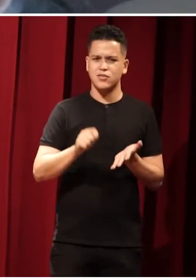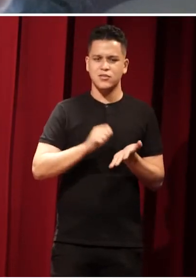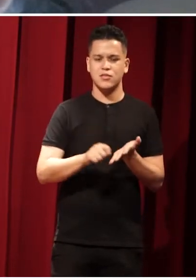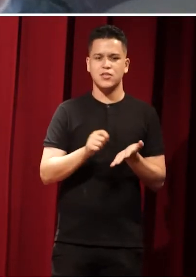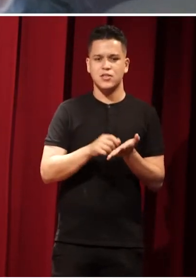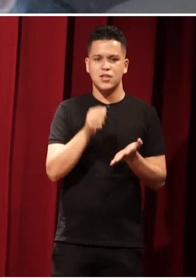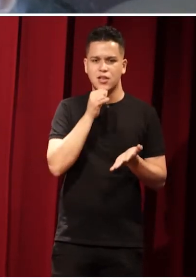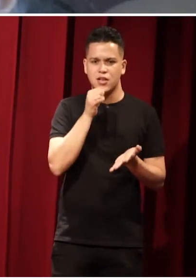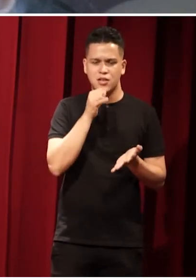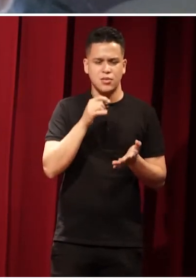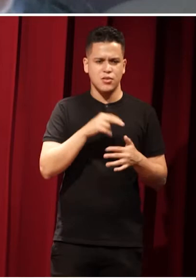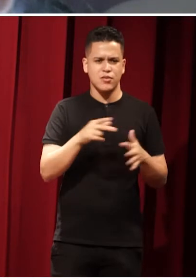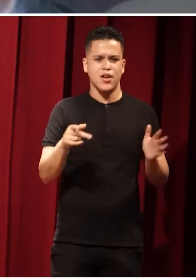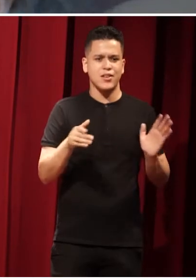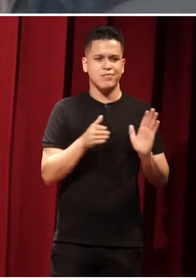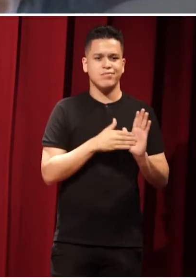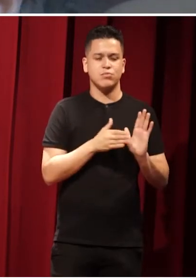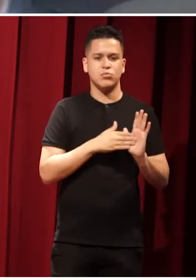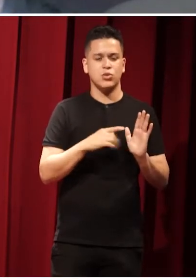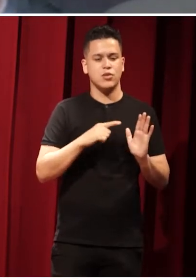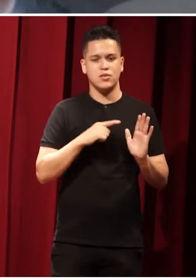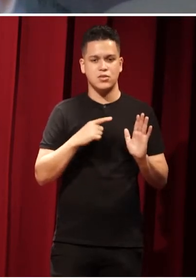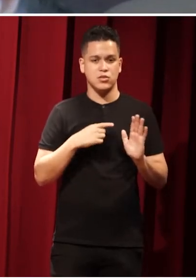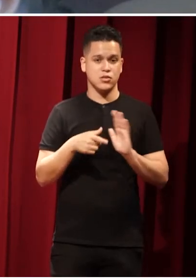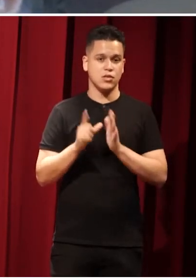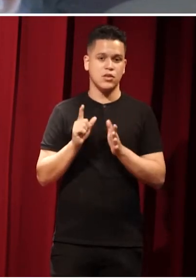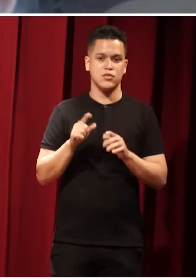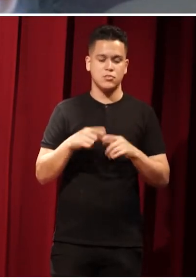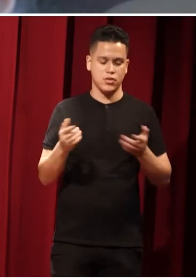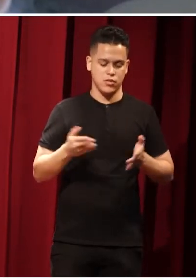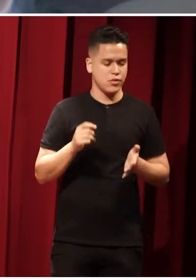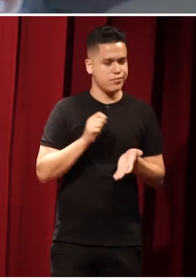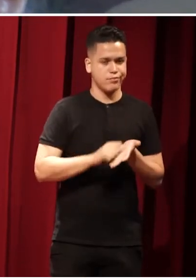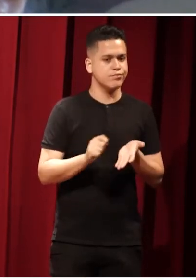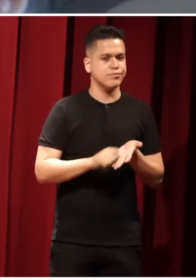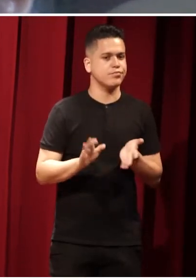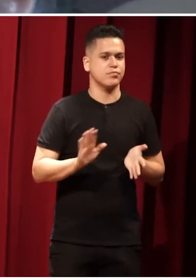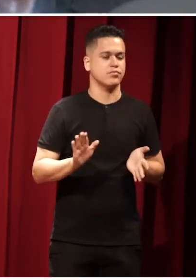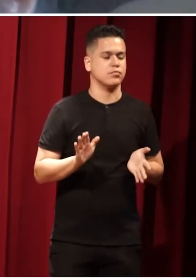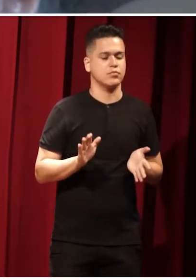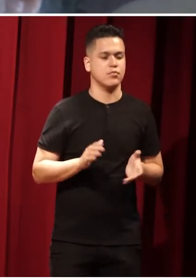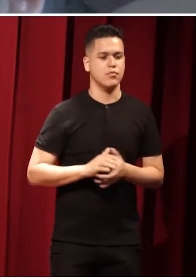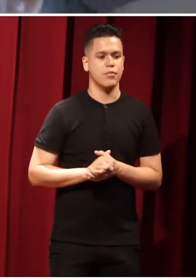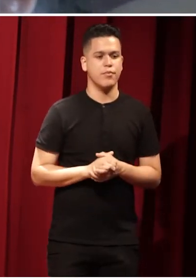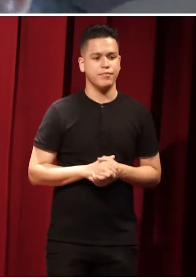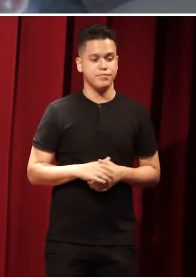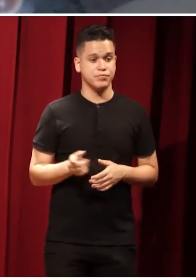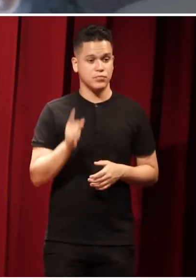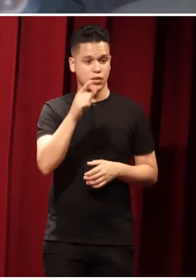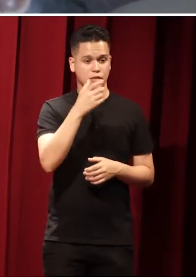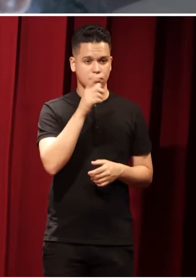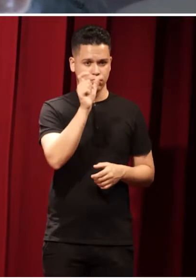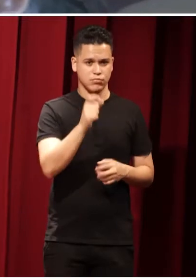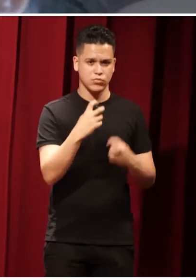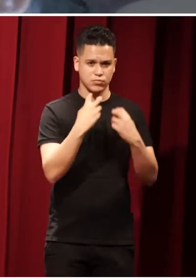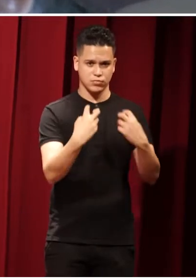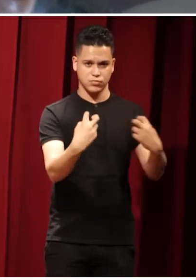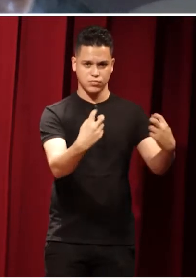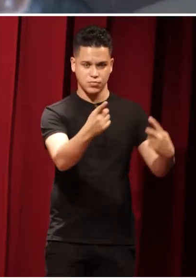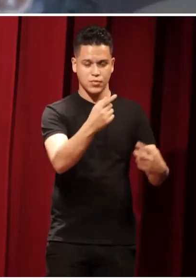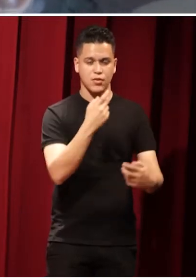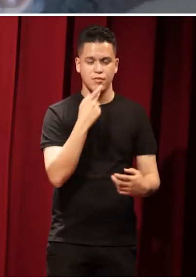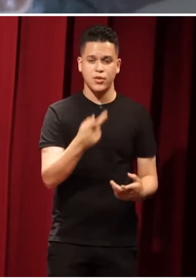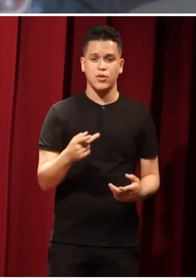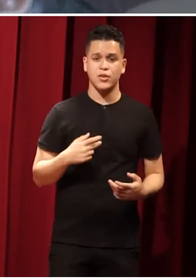tratados dos quilombolas, né? São 900. E se eles fizerem o que prometem fazer com os índios, esses índios